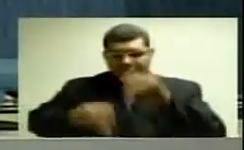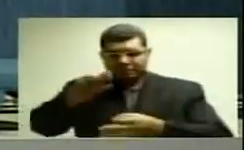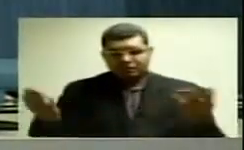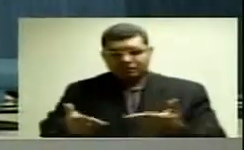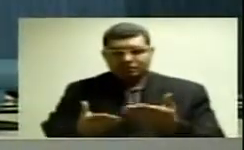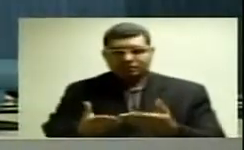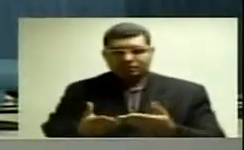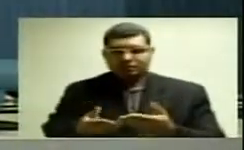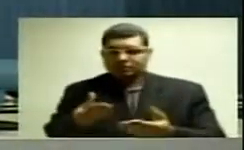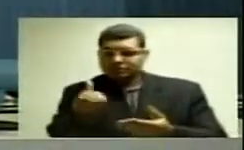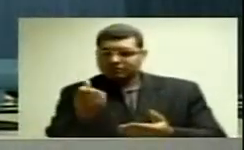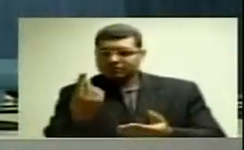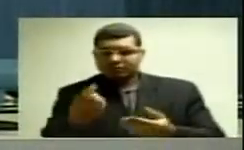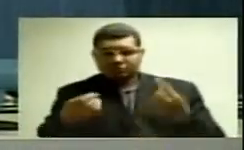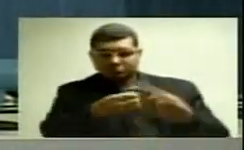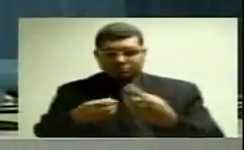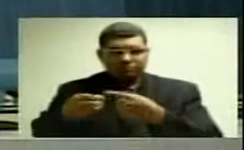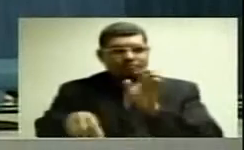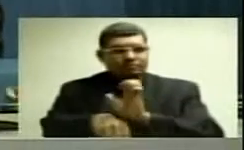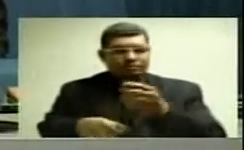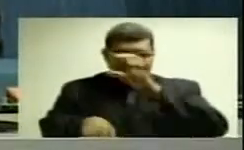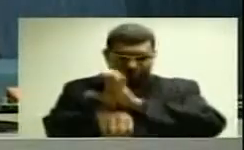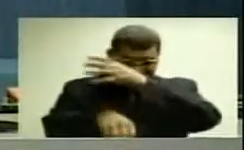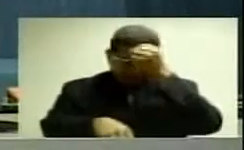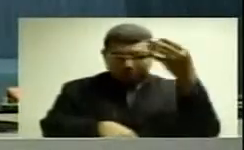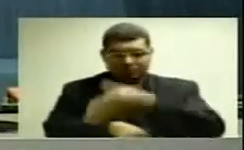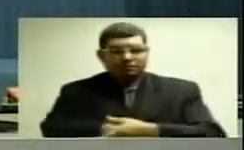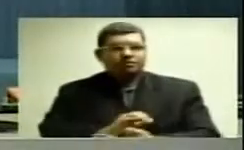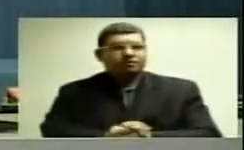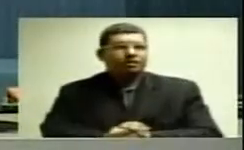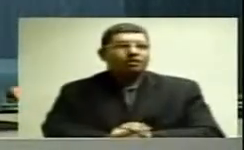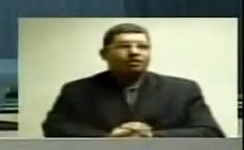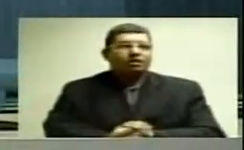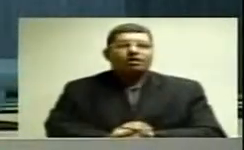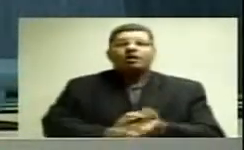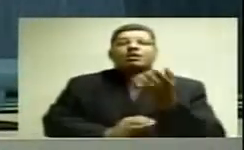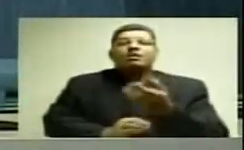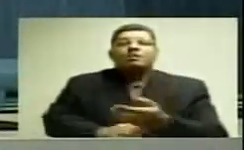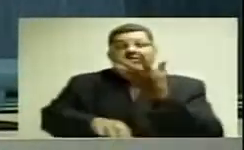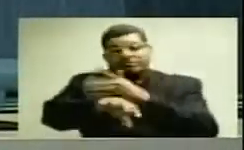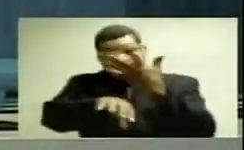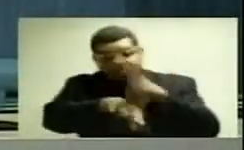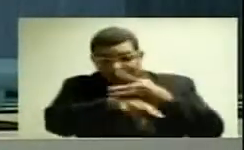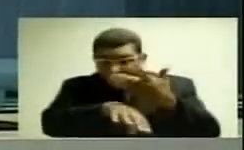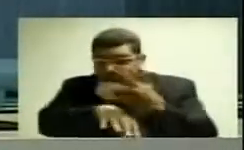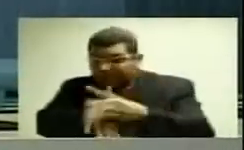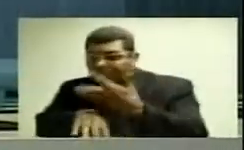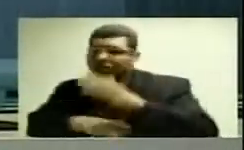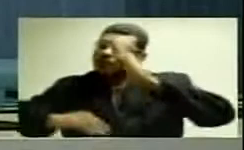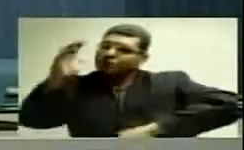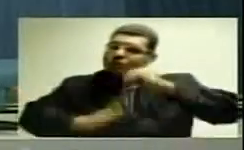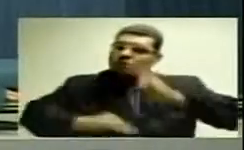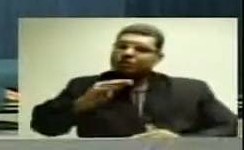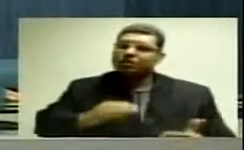juízes nas 61 comarcas do interior do Estado do Amazonas, para qualificar a mão de